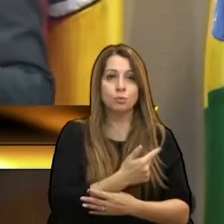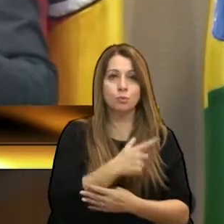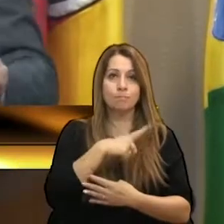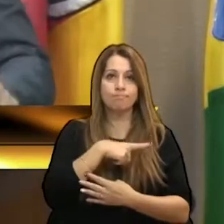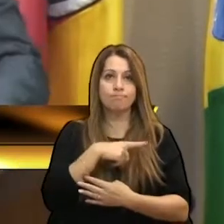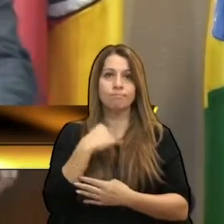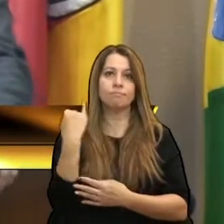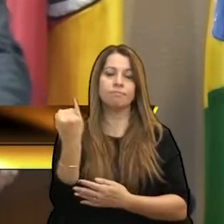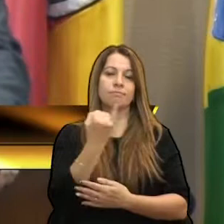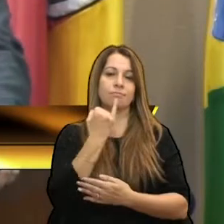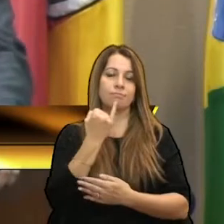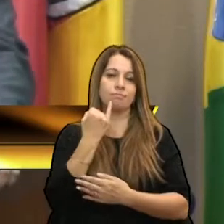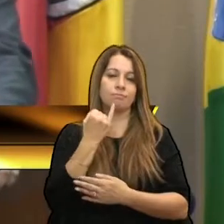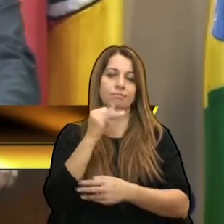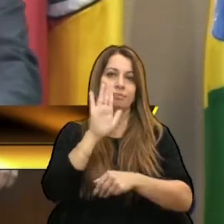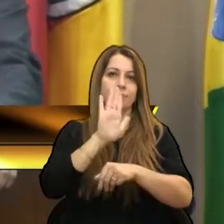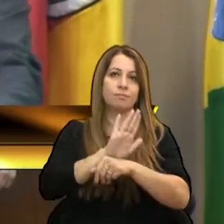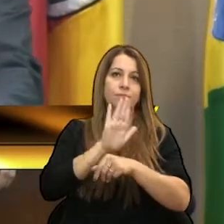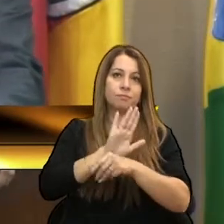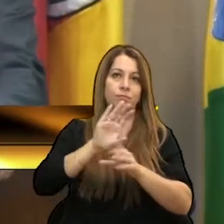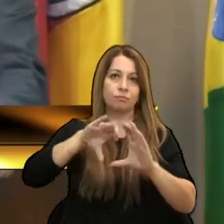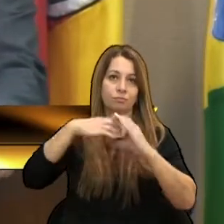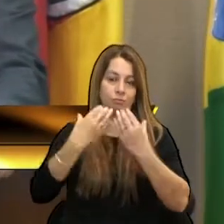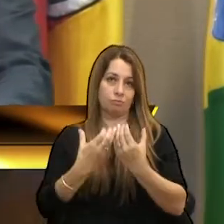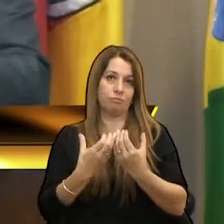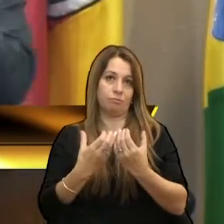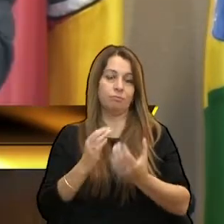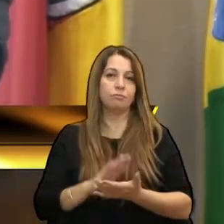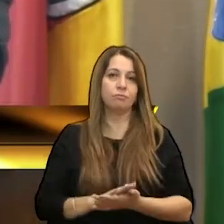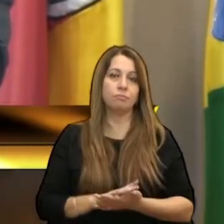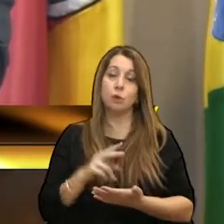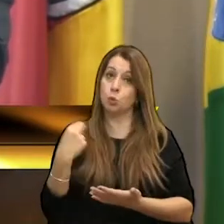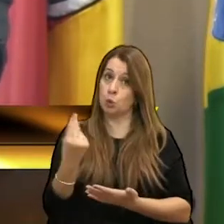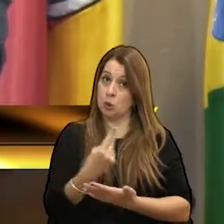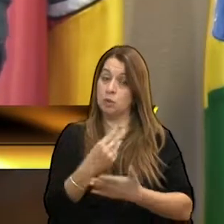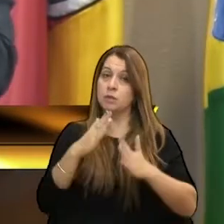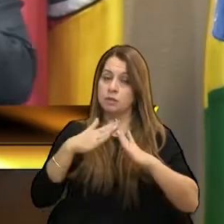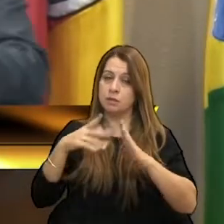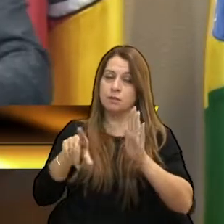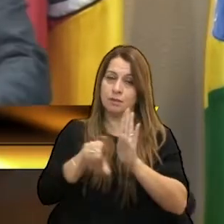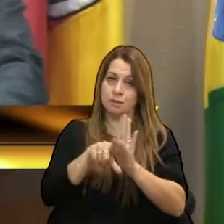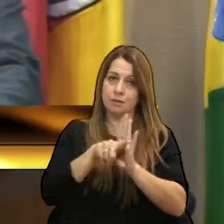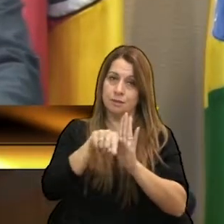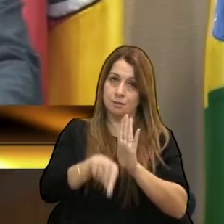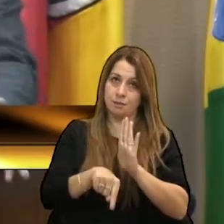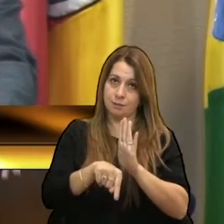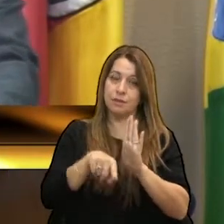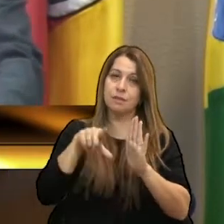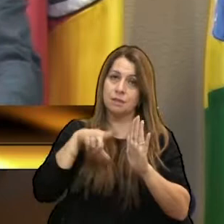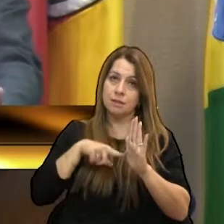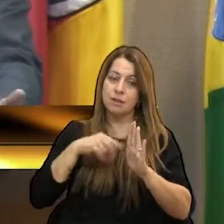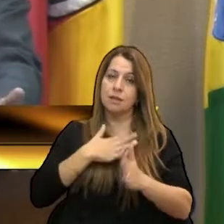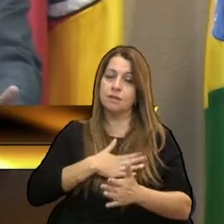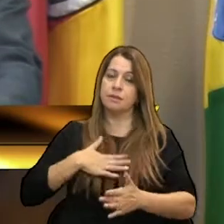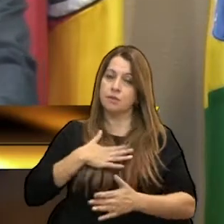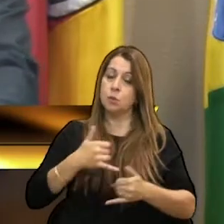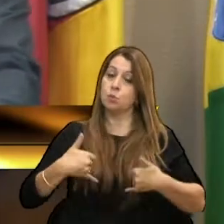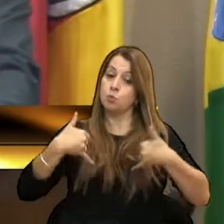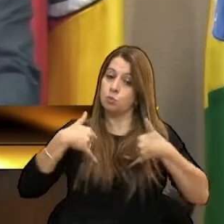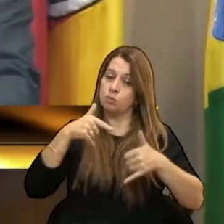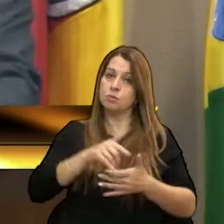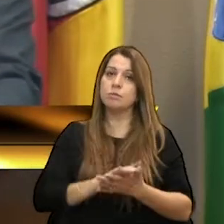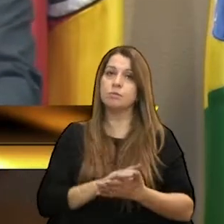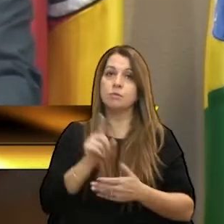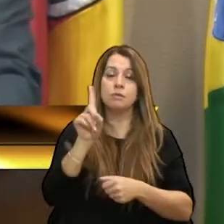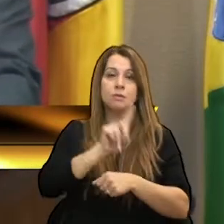um relevante trabalho social prestado em nossa comunidade. Então nós, enquanto Casa Legislativa, temos o privilégio, o orgulho